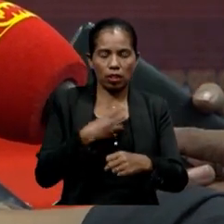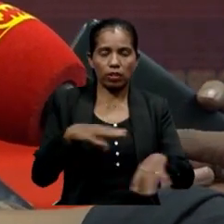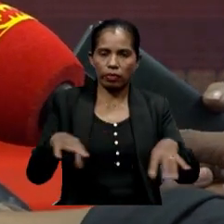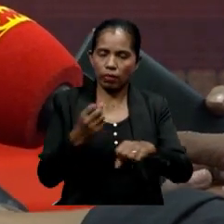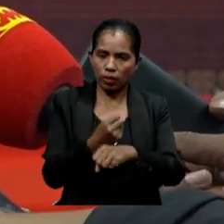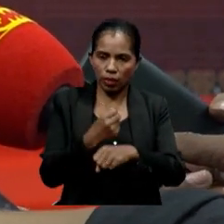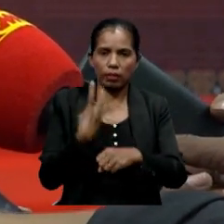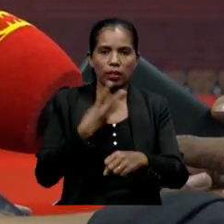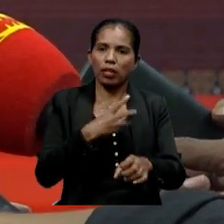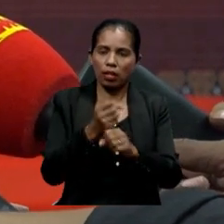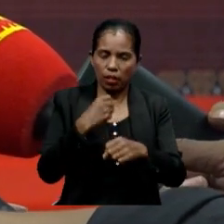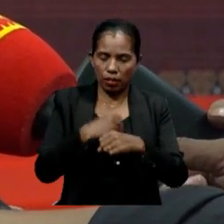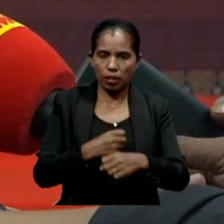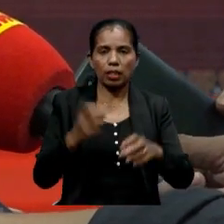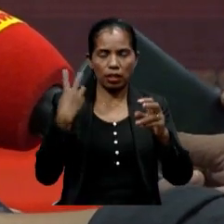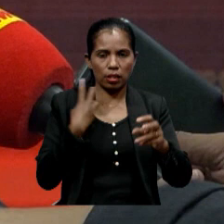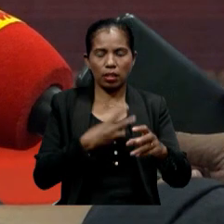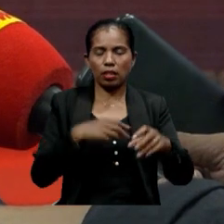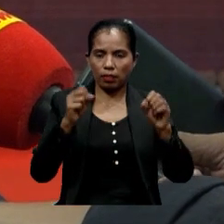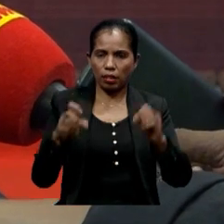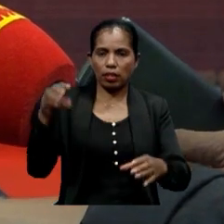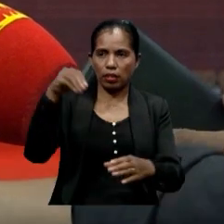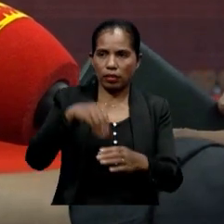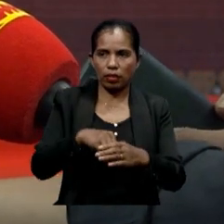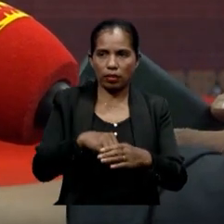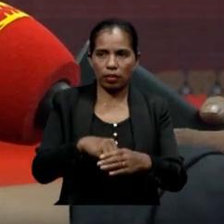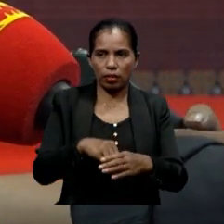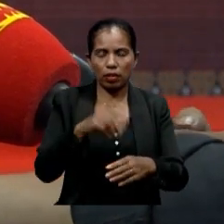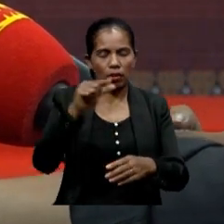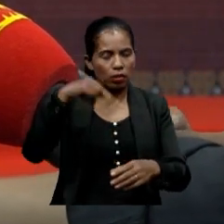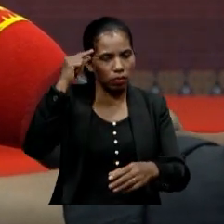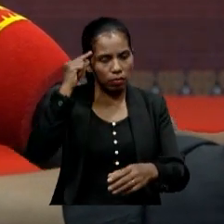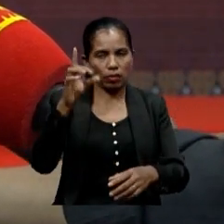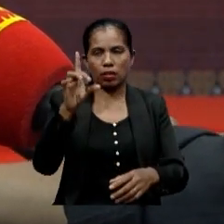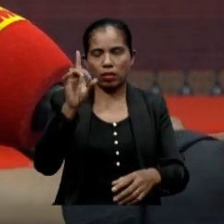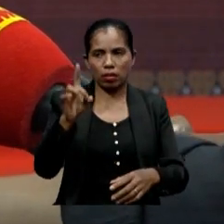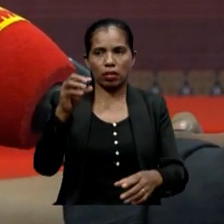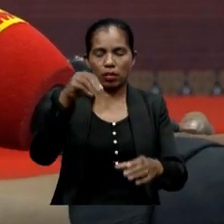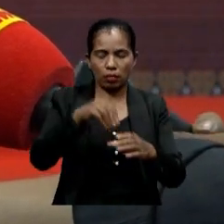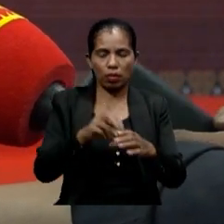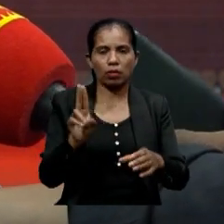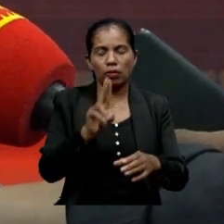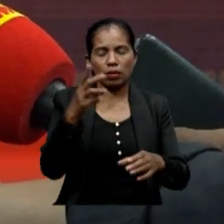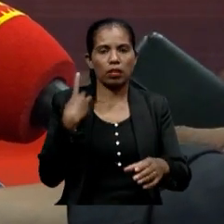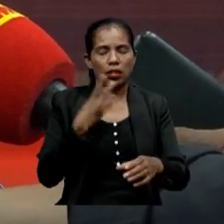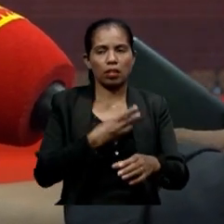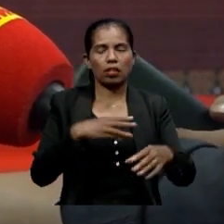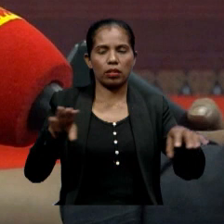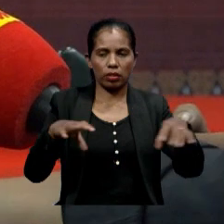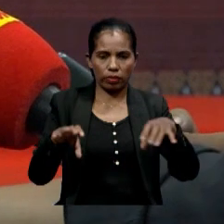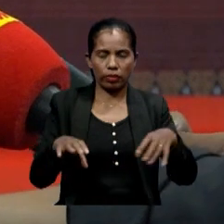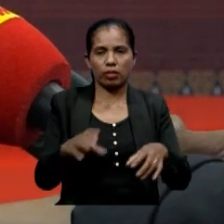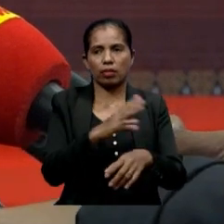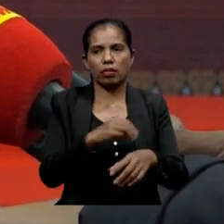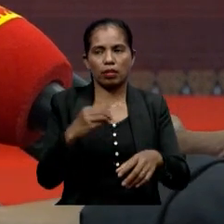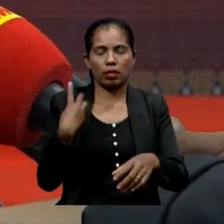ita como consegue envolver ona be, other government agency hitu ba sir tama uza ona itani sistema e ita si etan